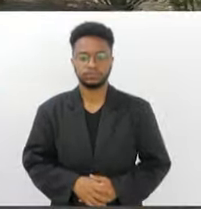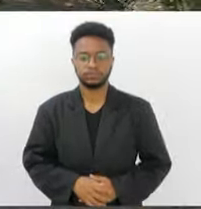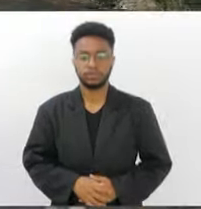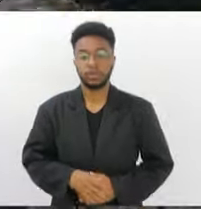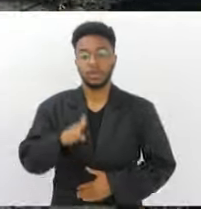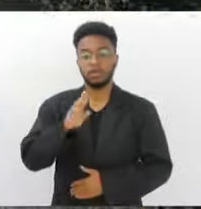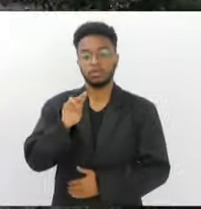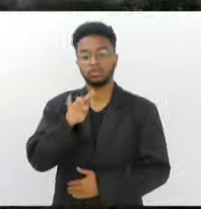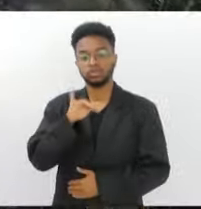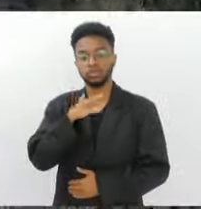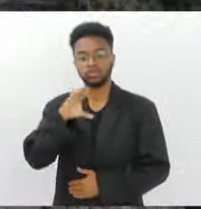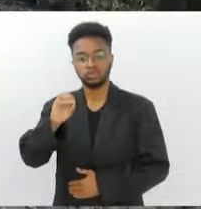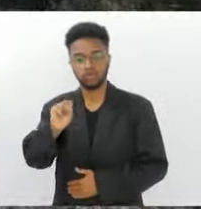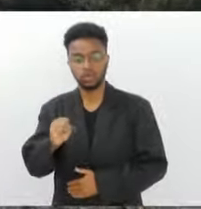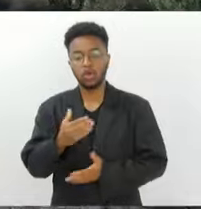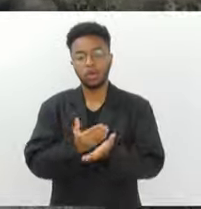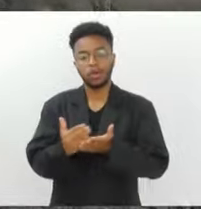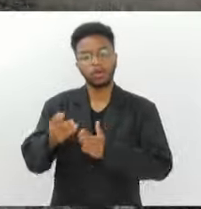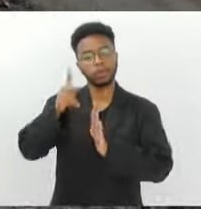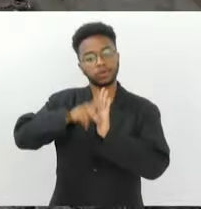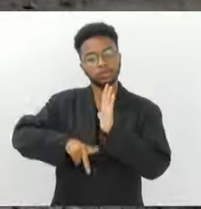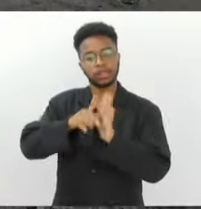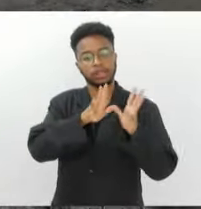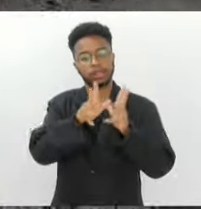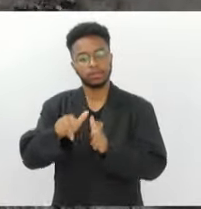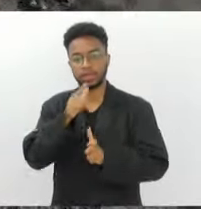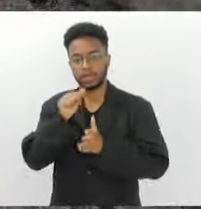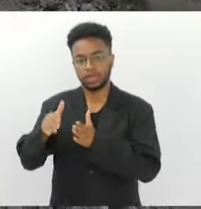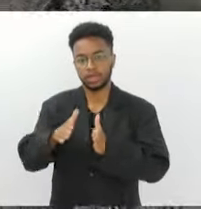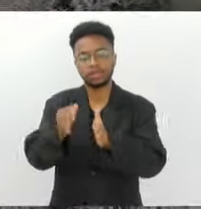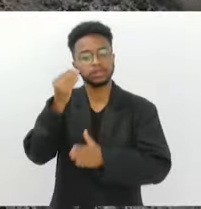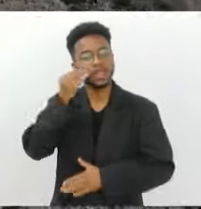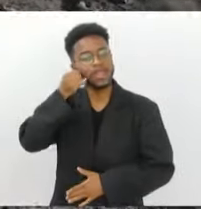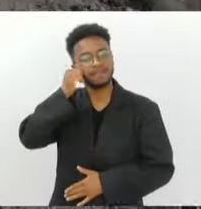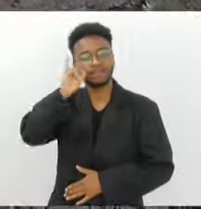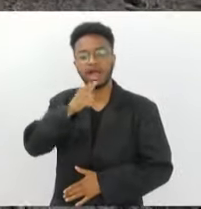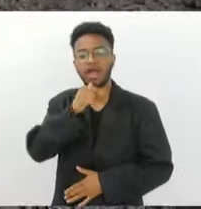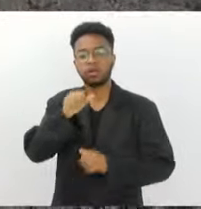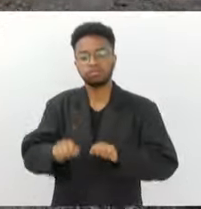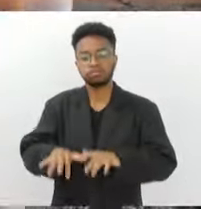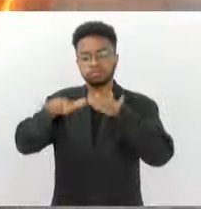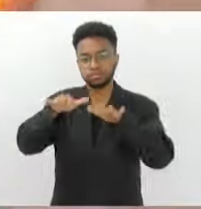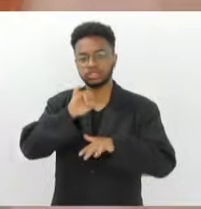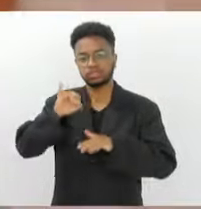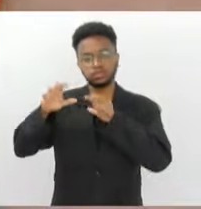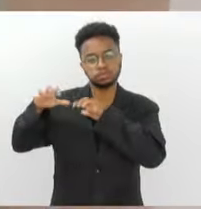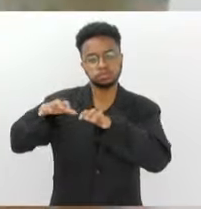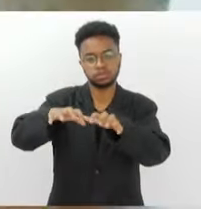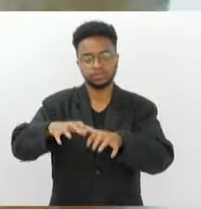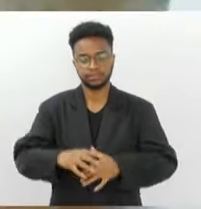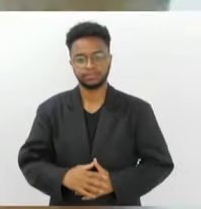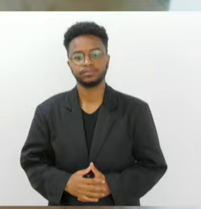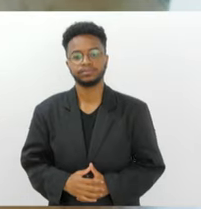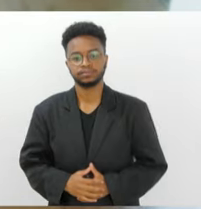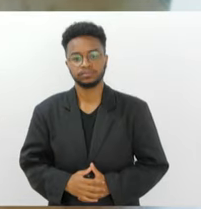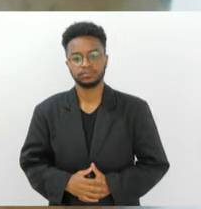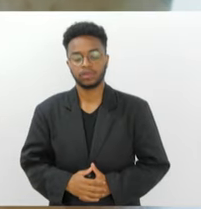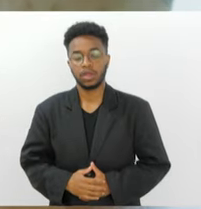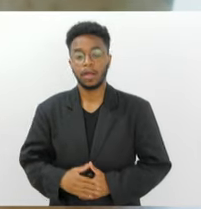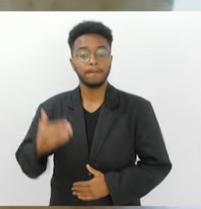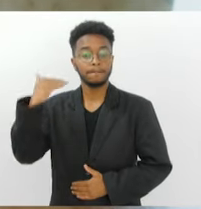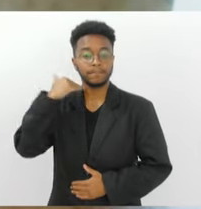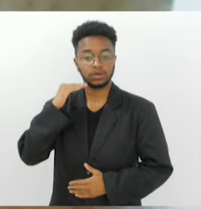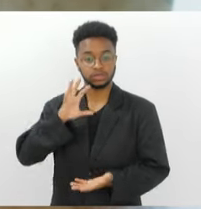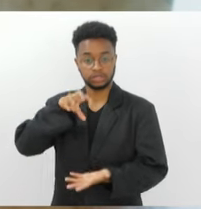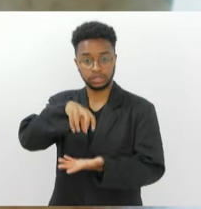Búzios inicia projeto Limpa Rio para evitar alagamentos nos dias de chuva forte. Banco Central